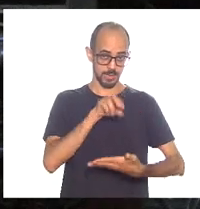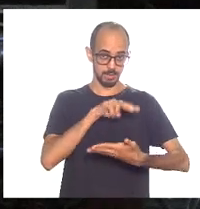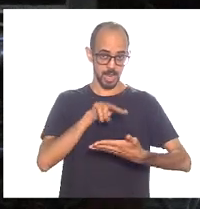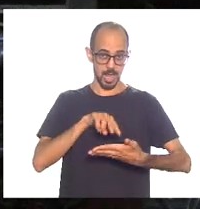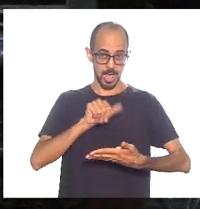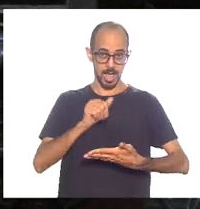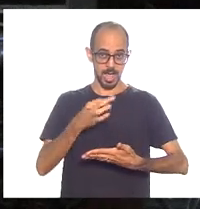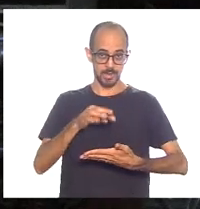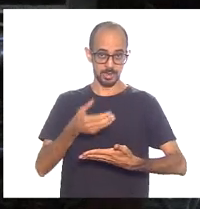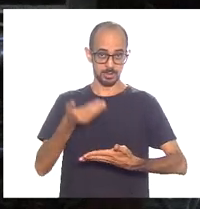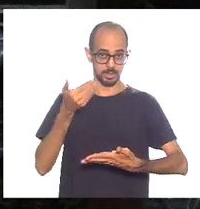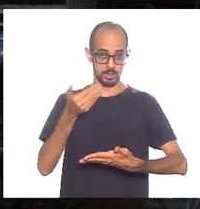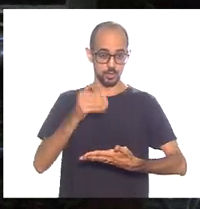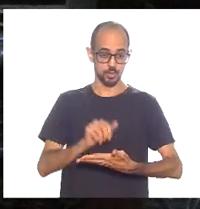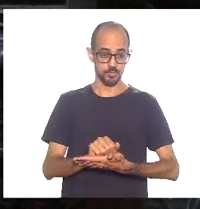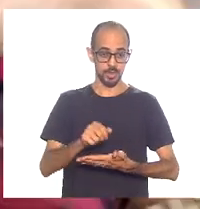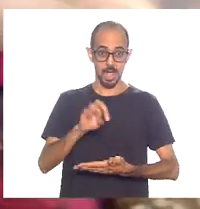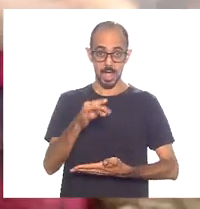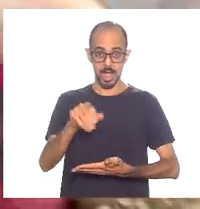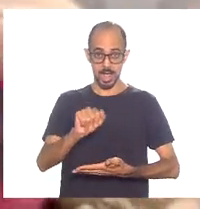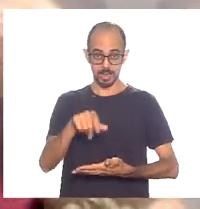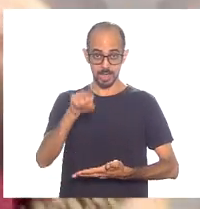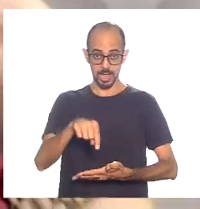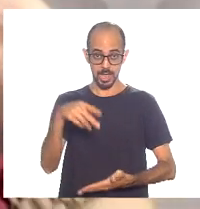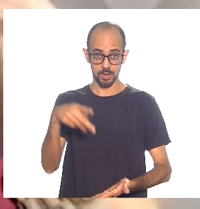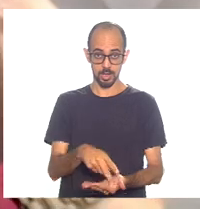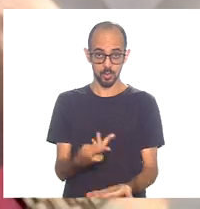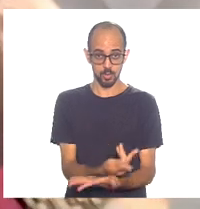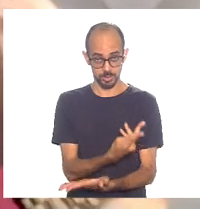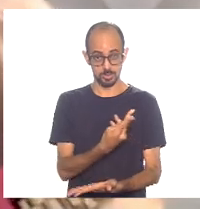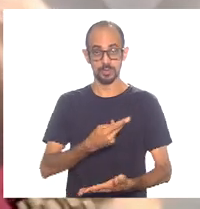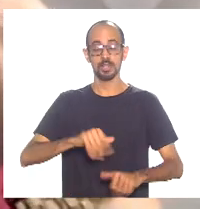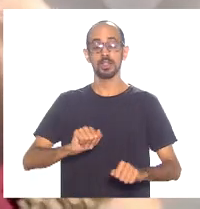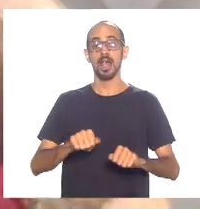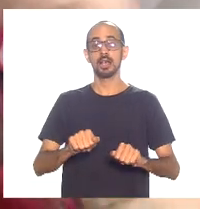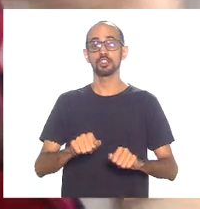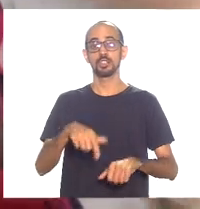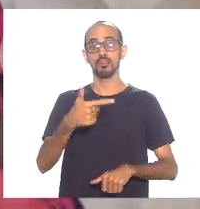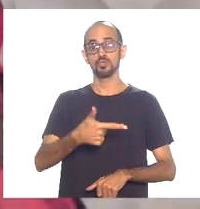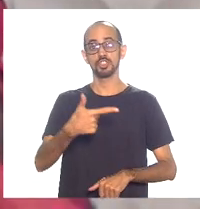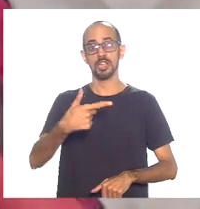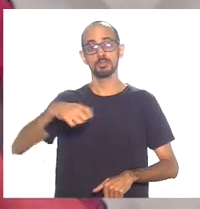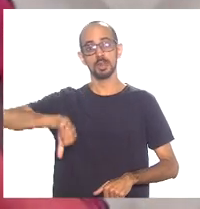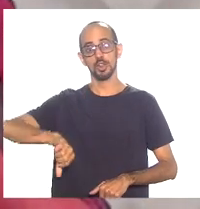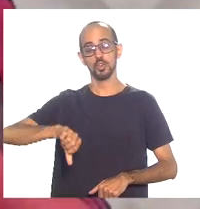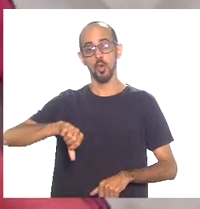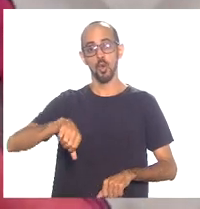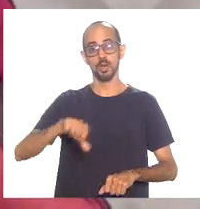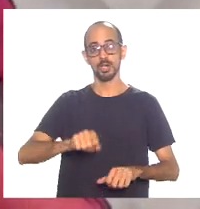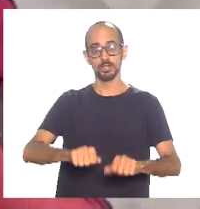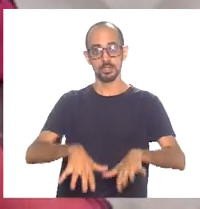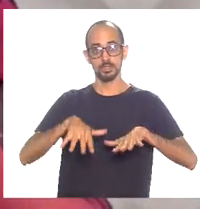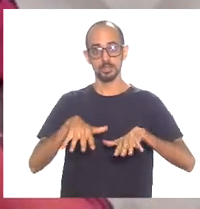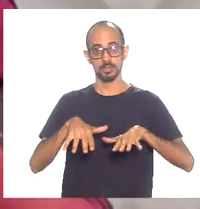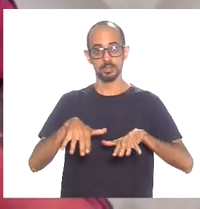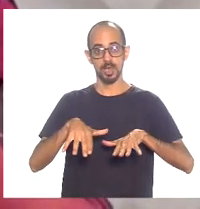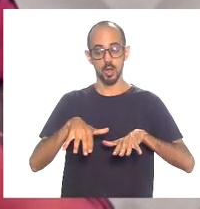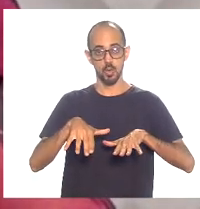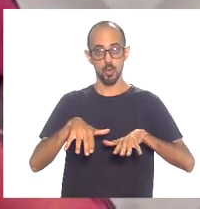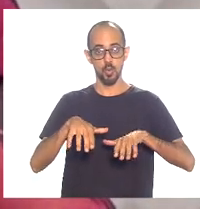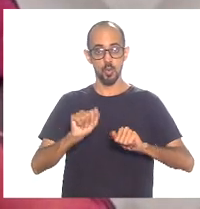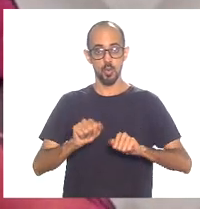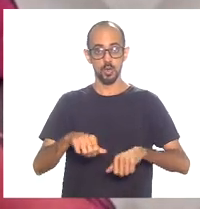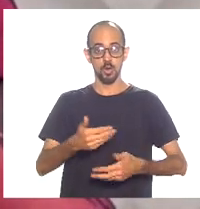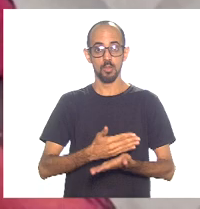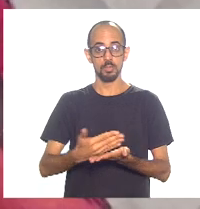anterior. A ata reflete com exatidão o ocorrido na 29ª sessão ordinária, que, iniciada às